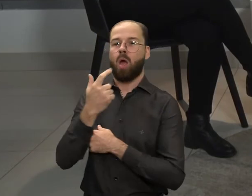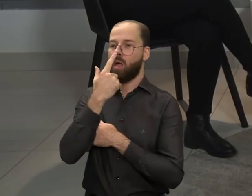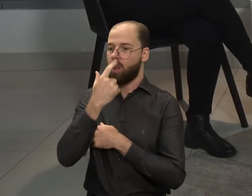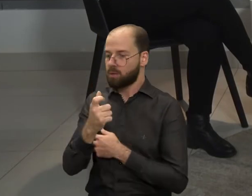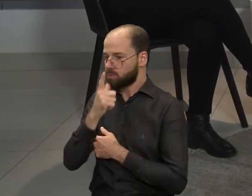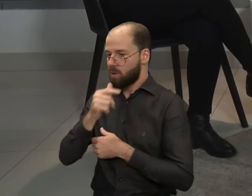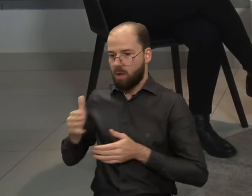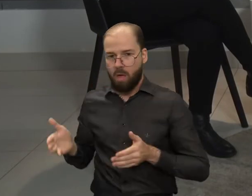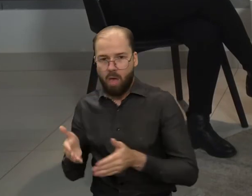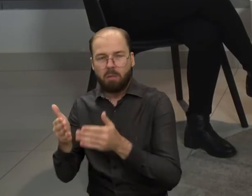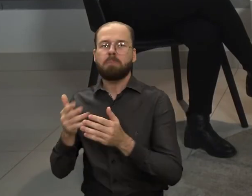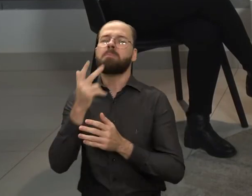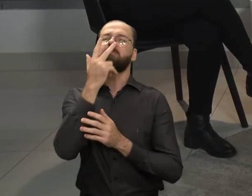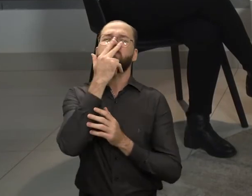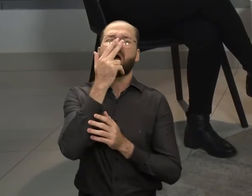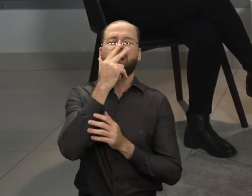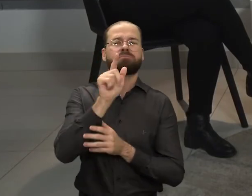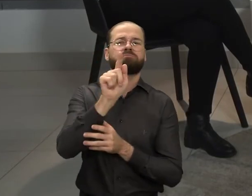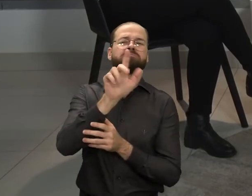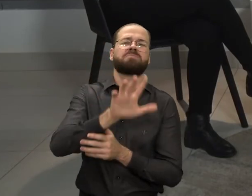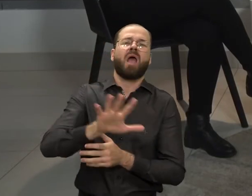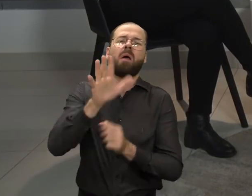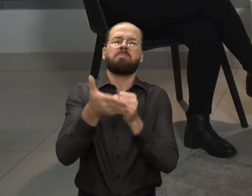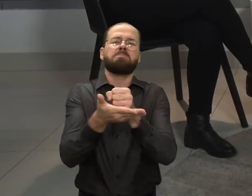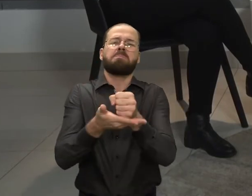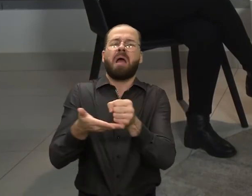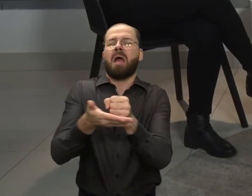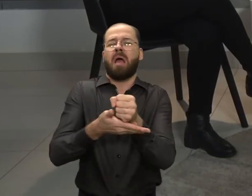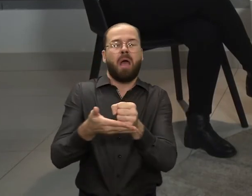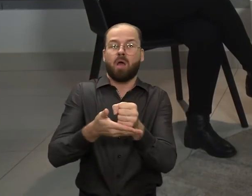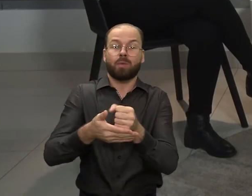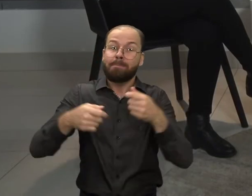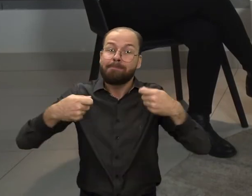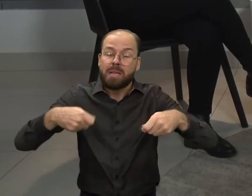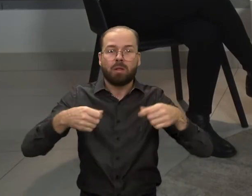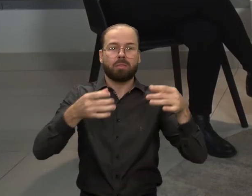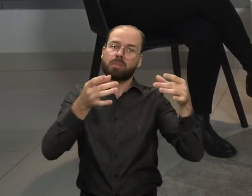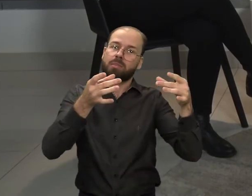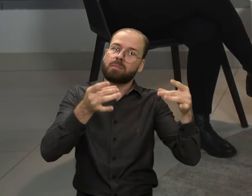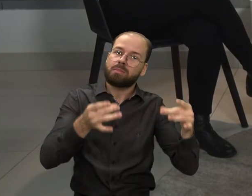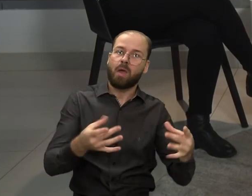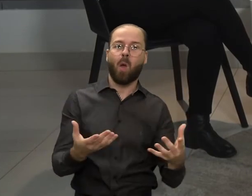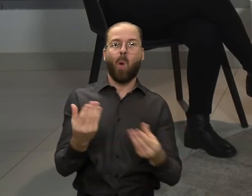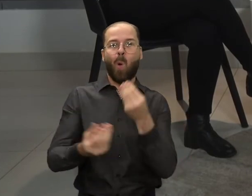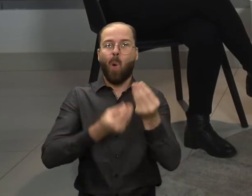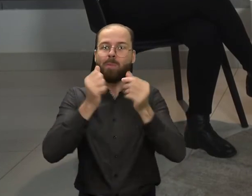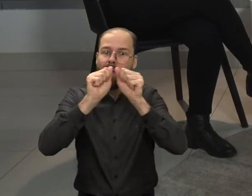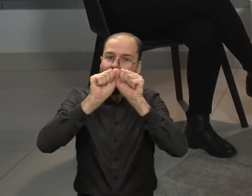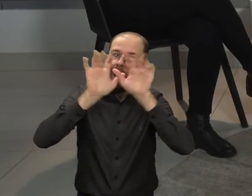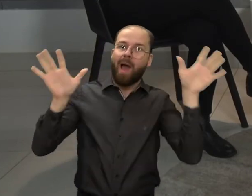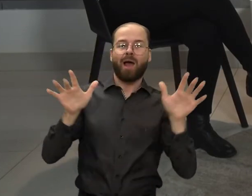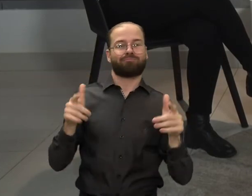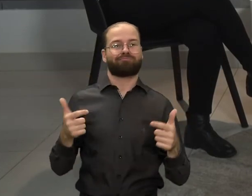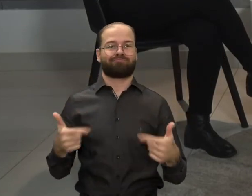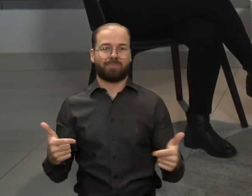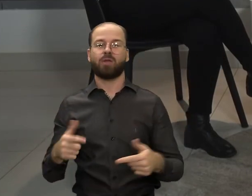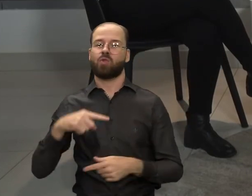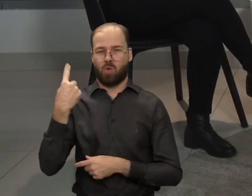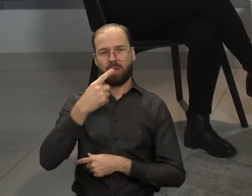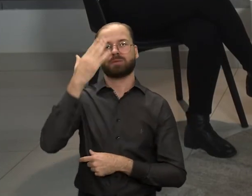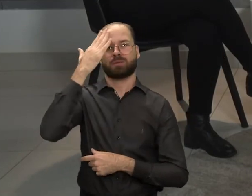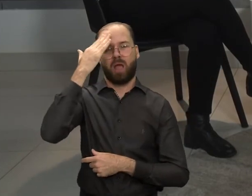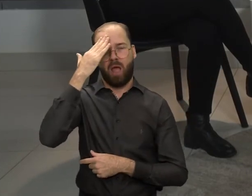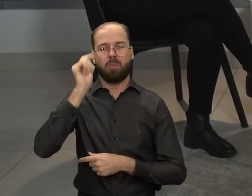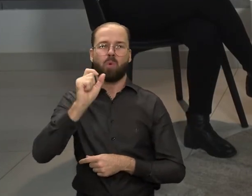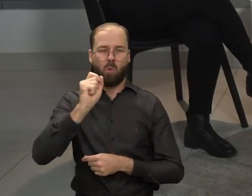muito genérico, porque a gente sabe das dificuldades de se fazer isso, do quanto é caro se fazer